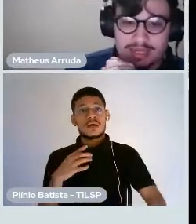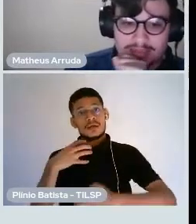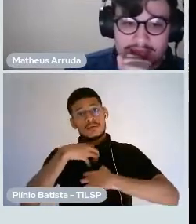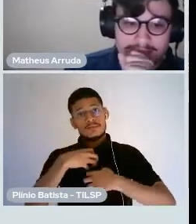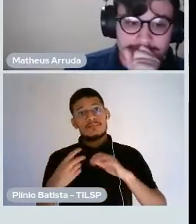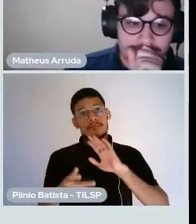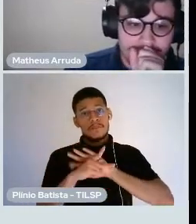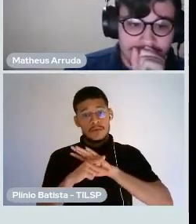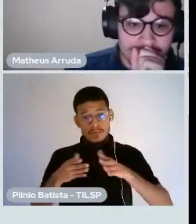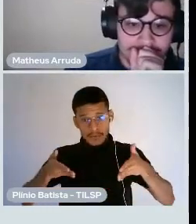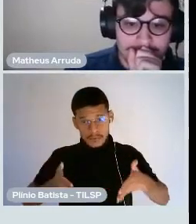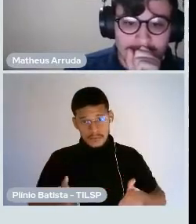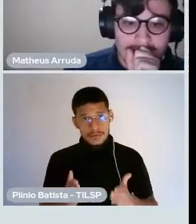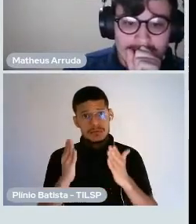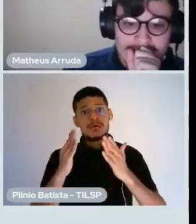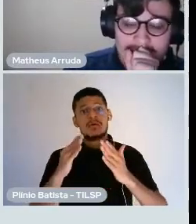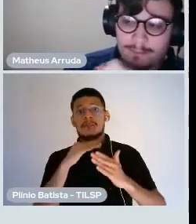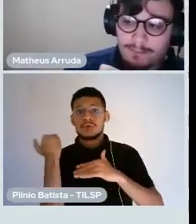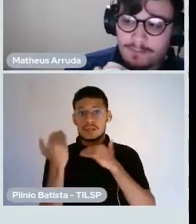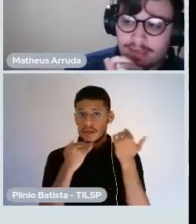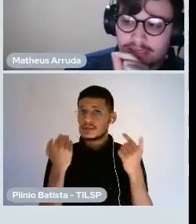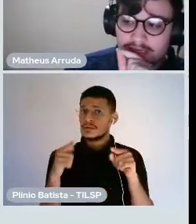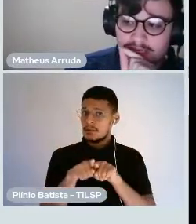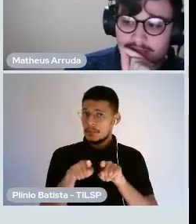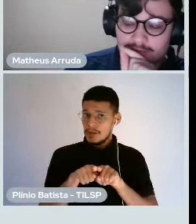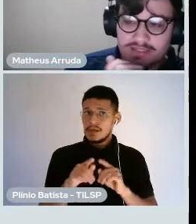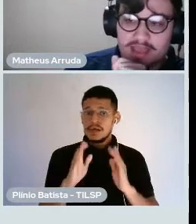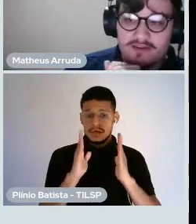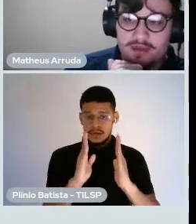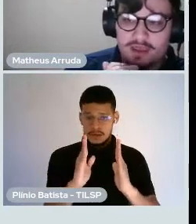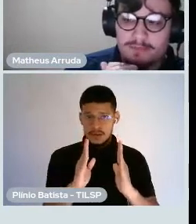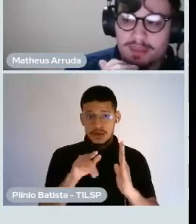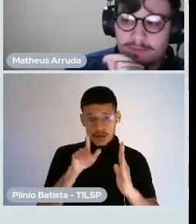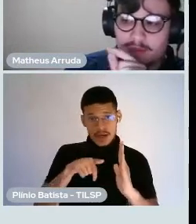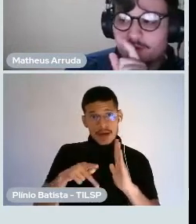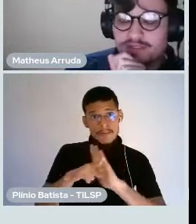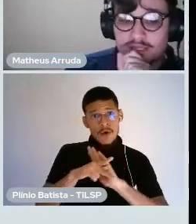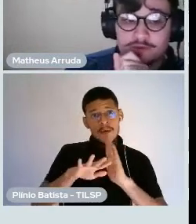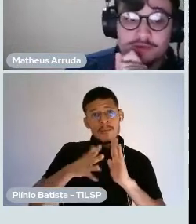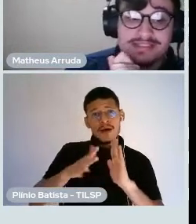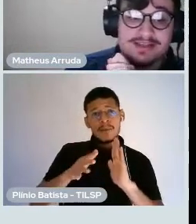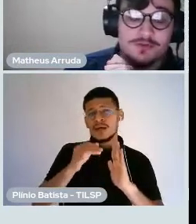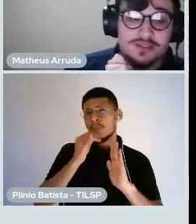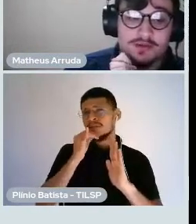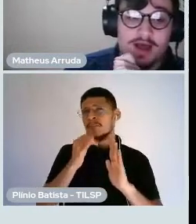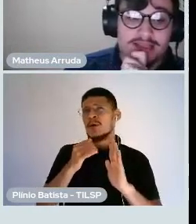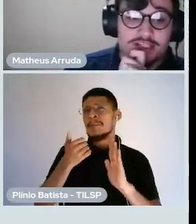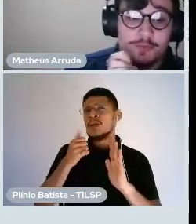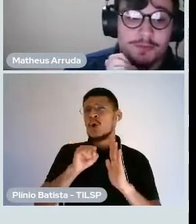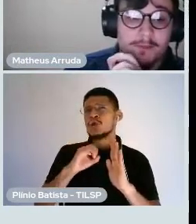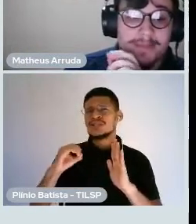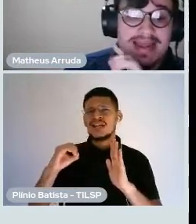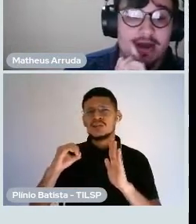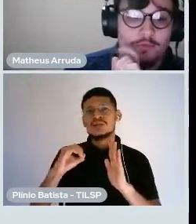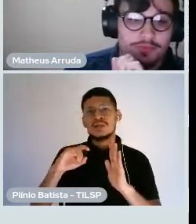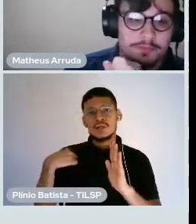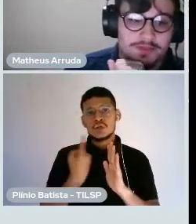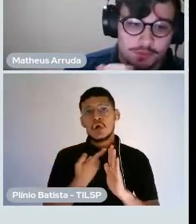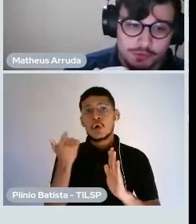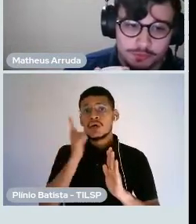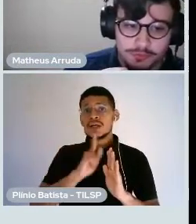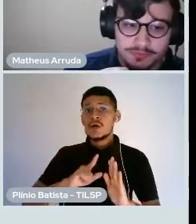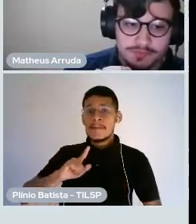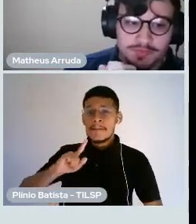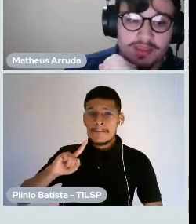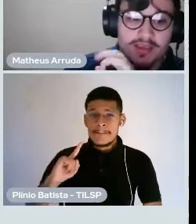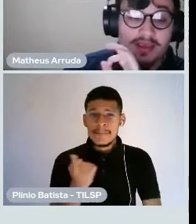natalidade e de mortalidade, tá? E isso se deve ao quê? Em 1800 foi quando a gente conseguiu atingir o primeiro bilhão de